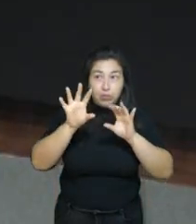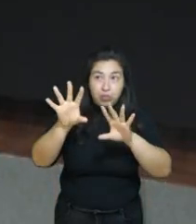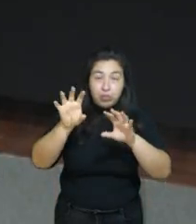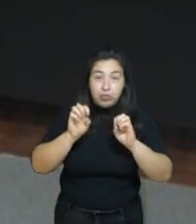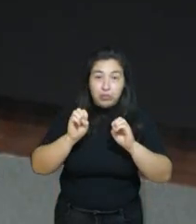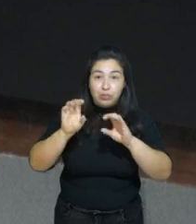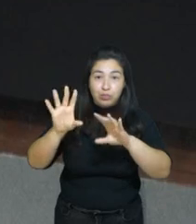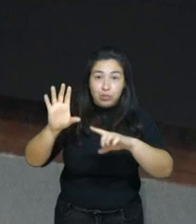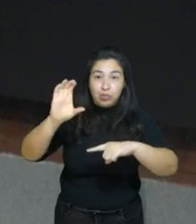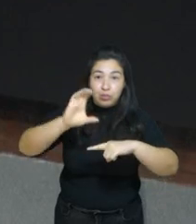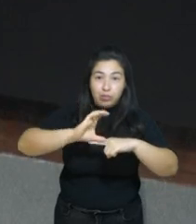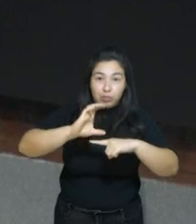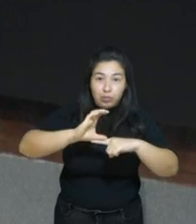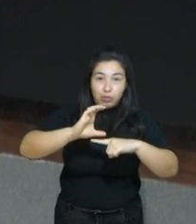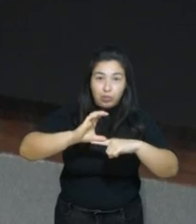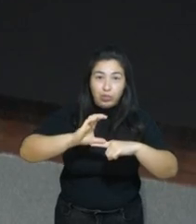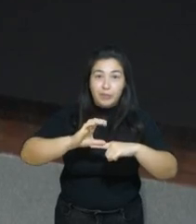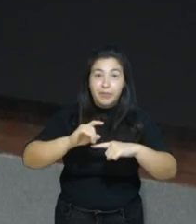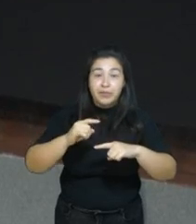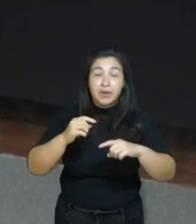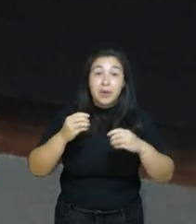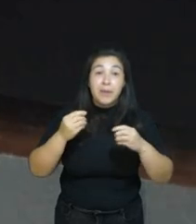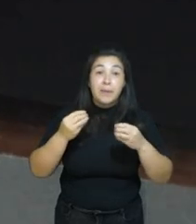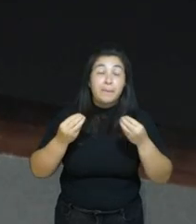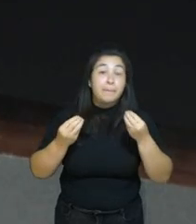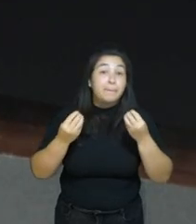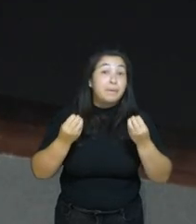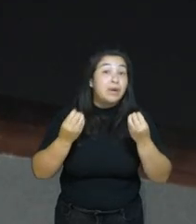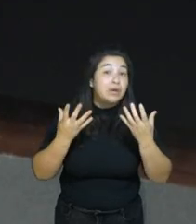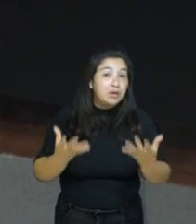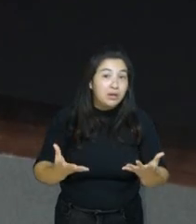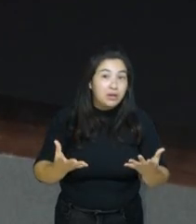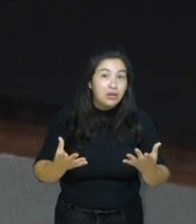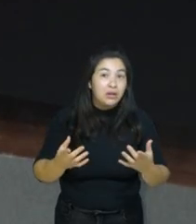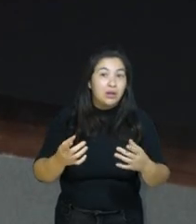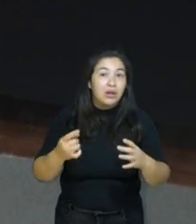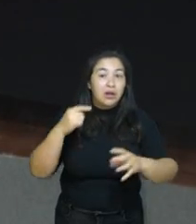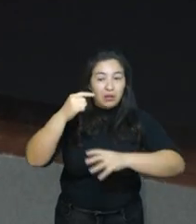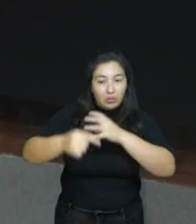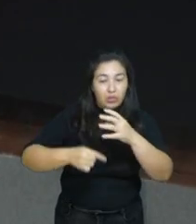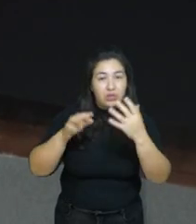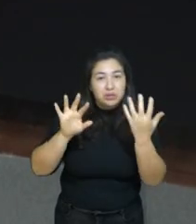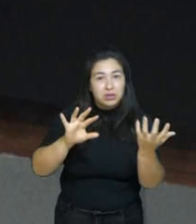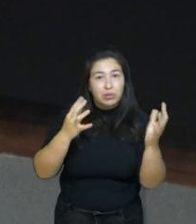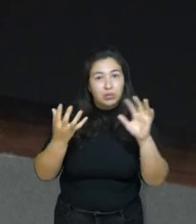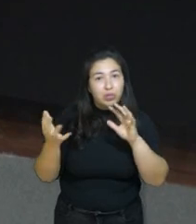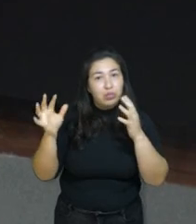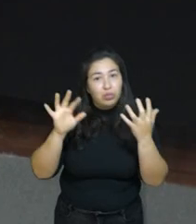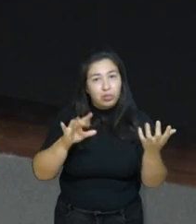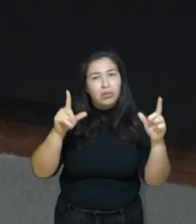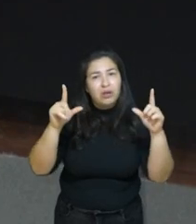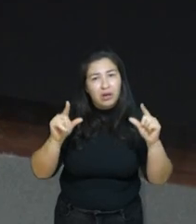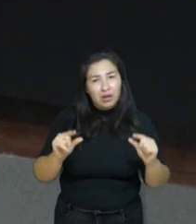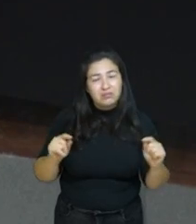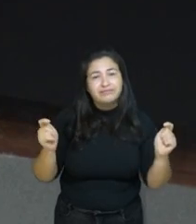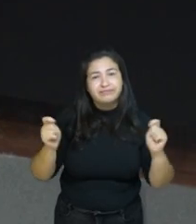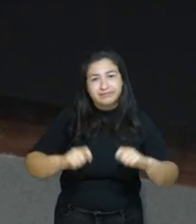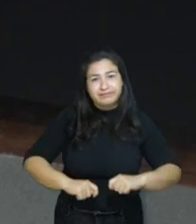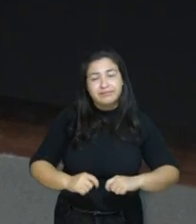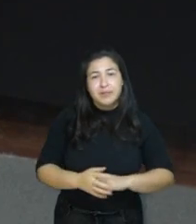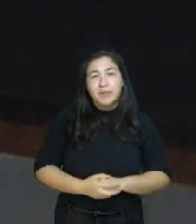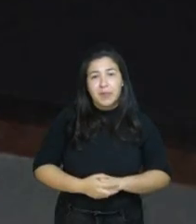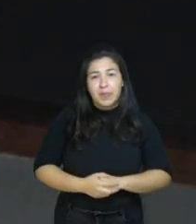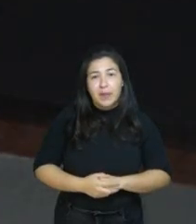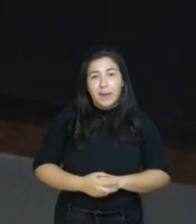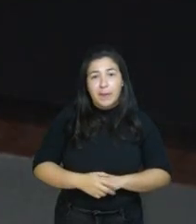emissões, para que os impactos dessa mudança climática, desse aquecimento global, sejam minimizados. Tá? Então, novamente, é